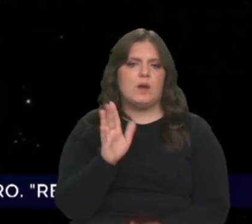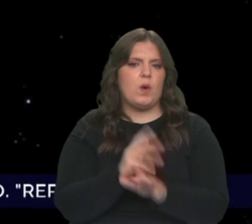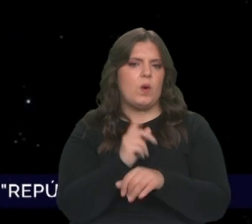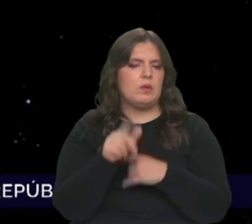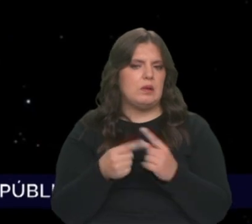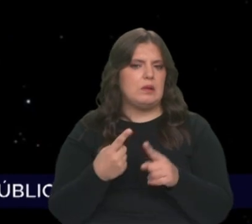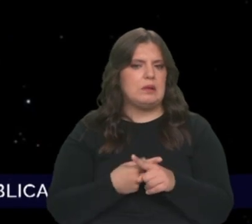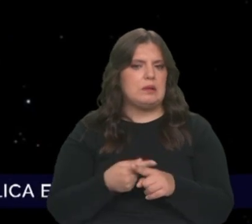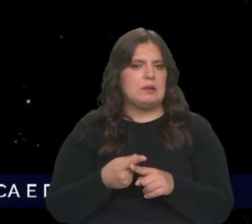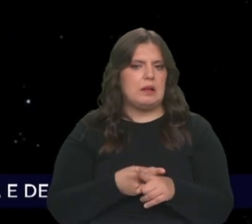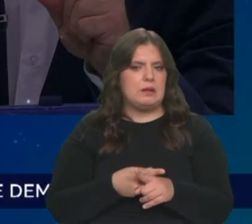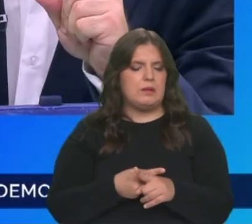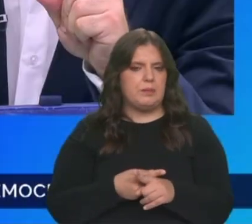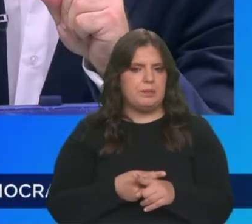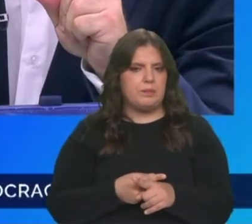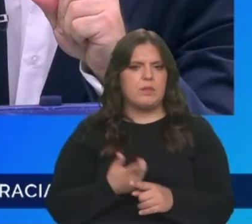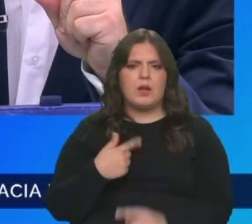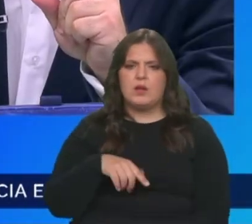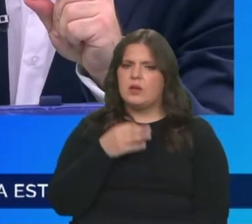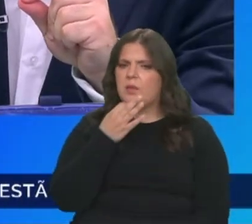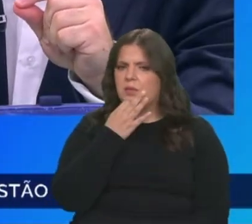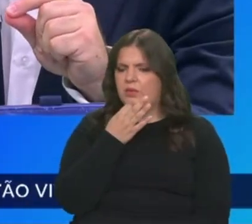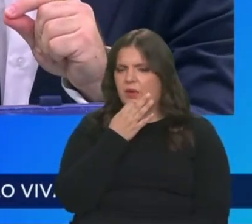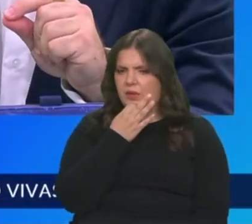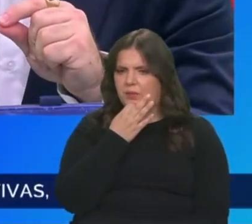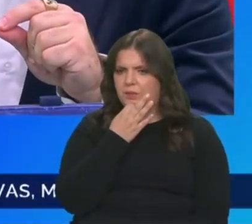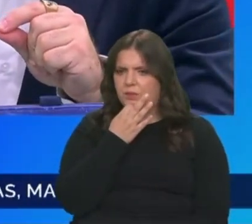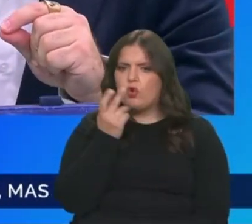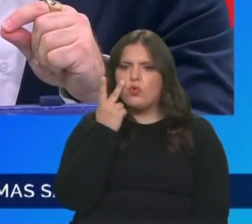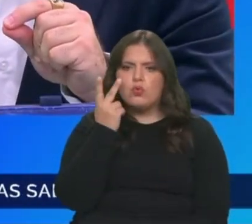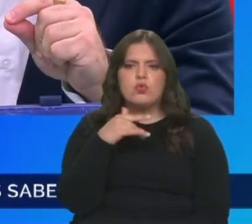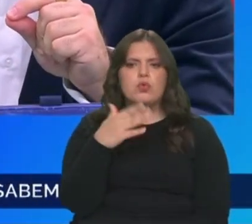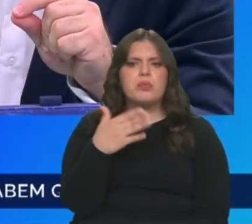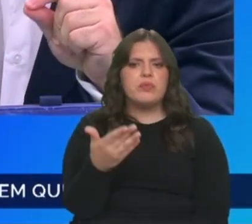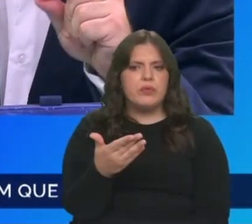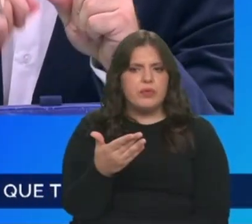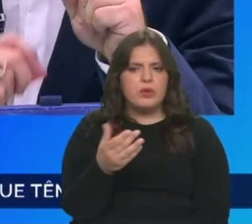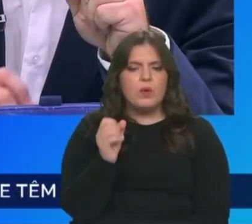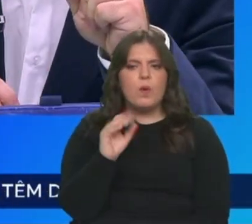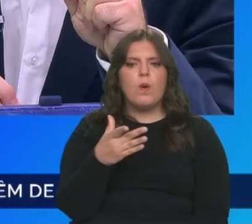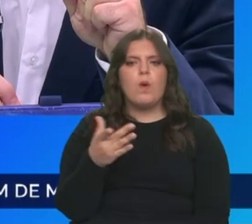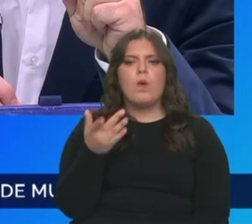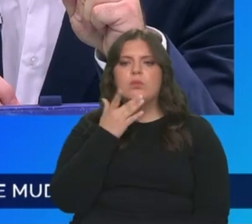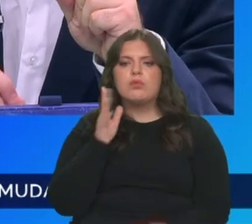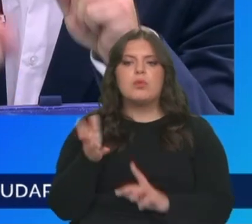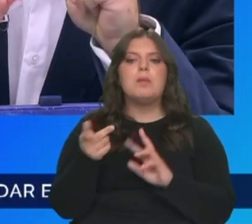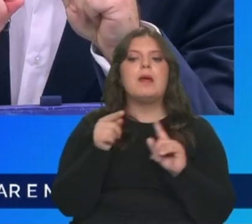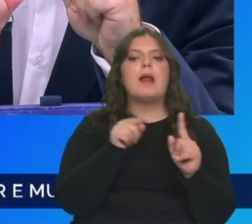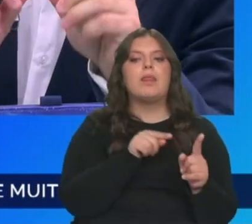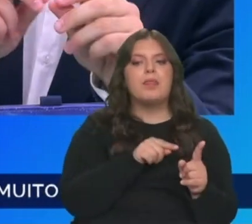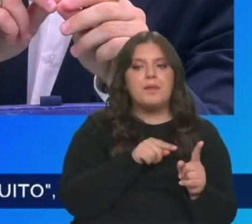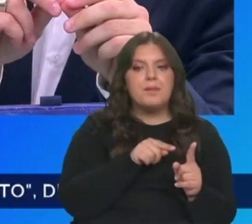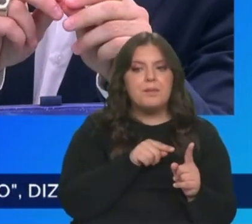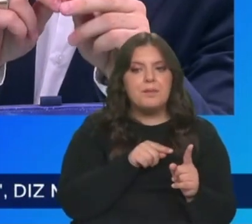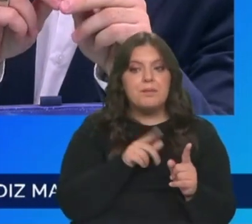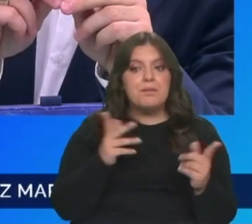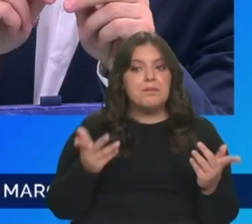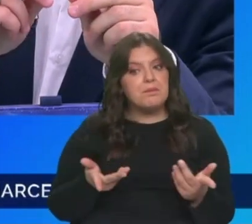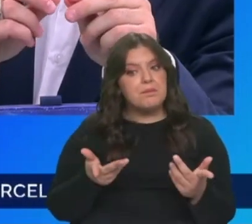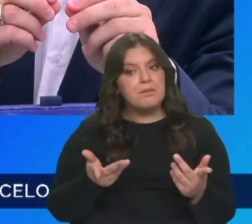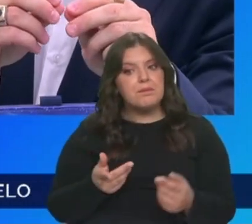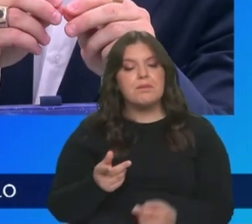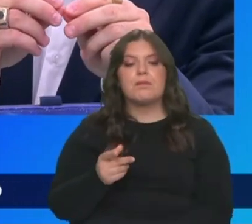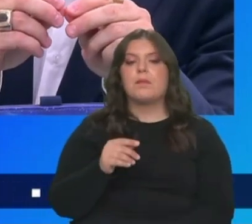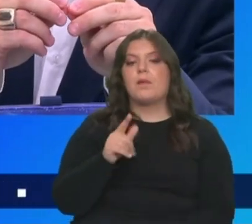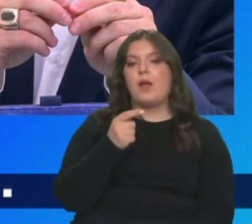que é o seguinte: será que estamos a falar de um sobrevivente ou de um emigrante? Ou seja, de um